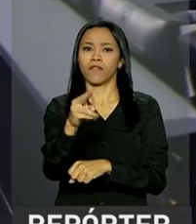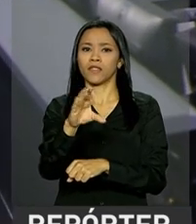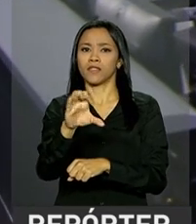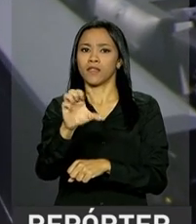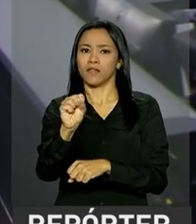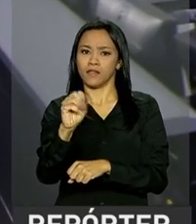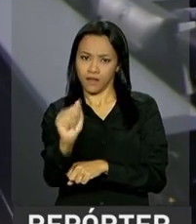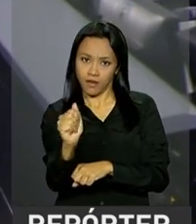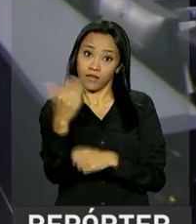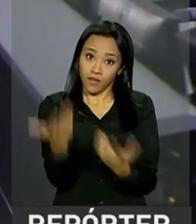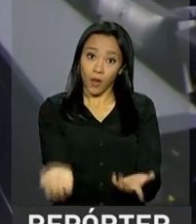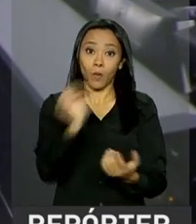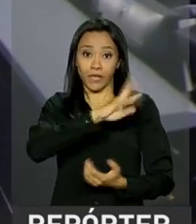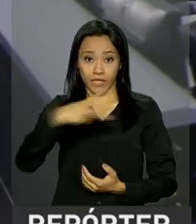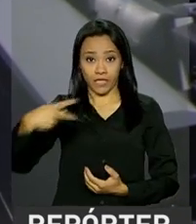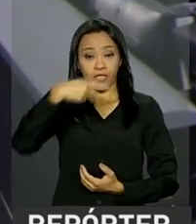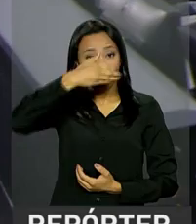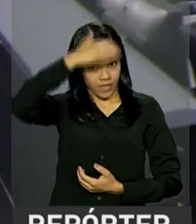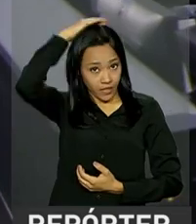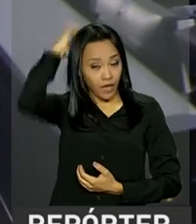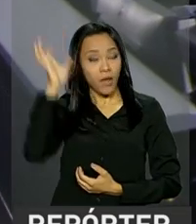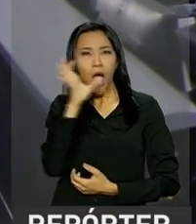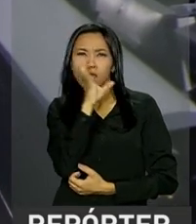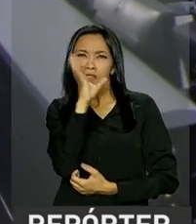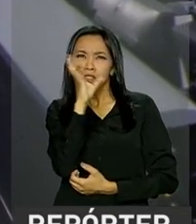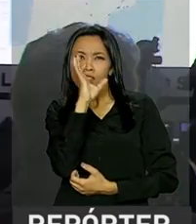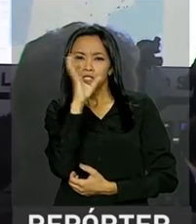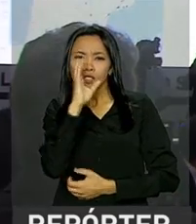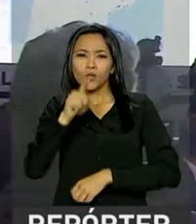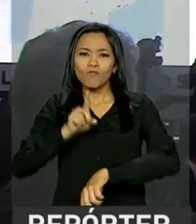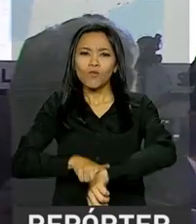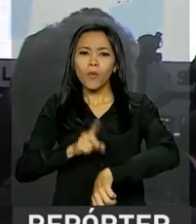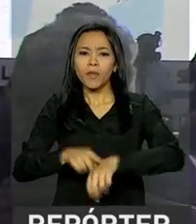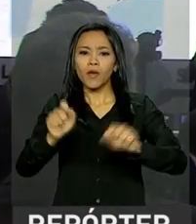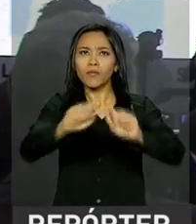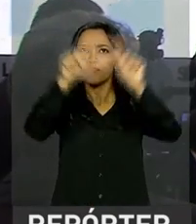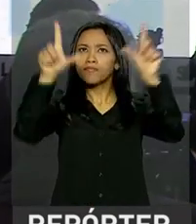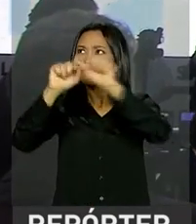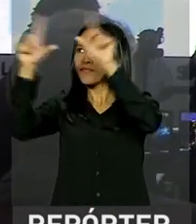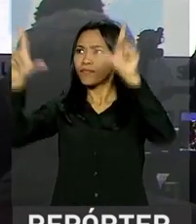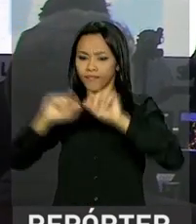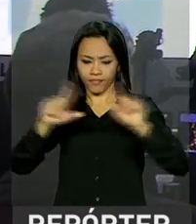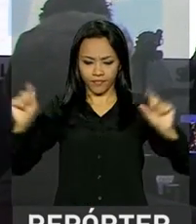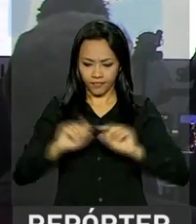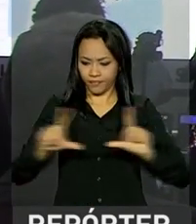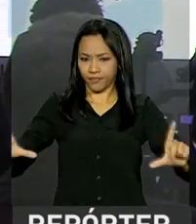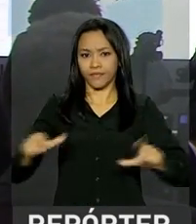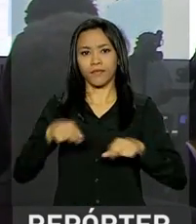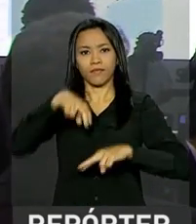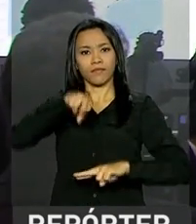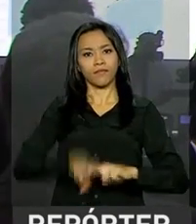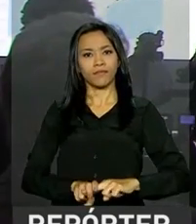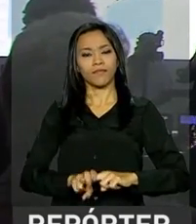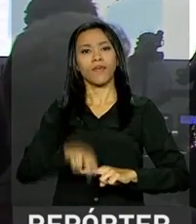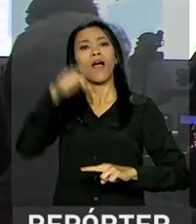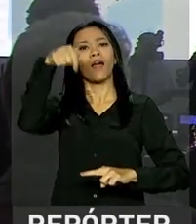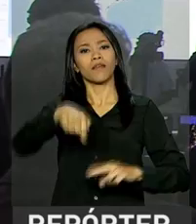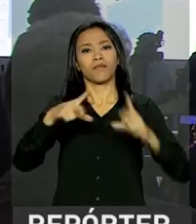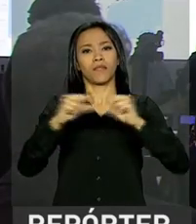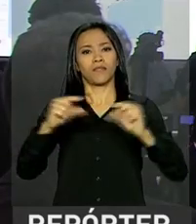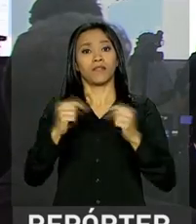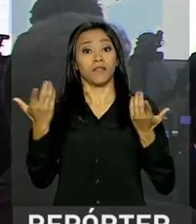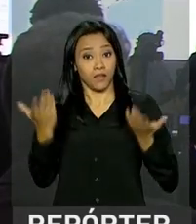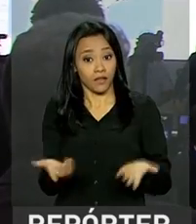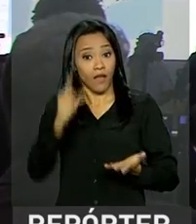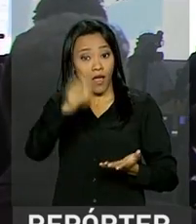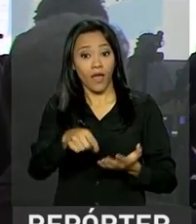o presidente Michel Temer acompanhou o lançamento em tempo real no centro de controle do comando da aeronáutica em Brasília o projeto